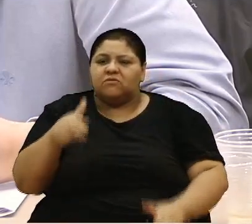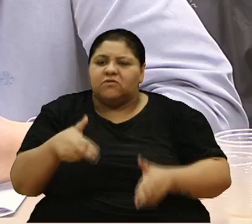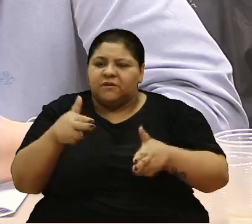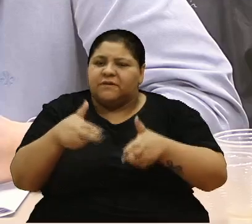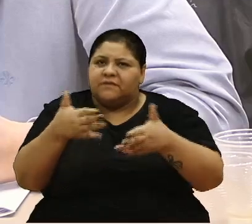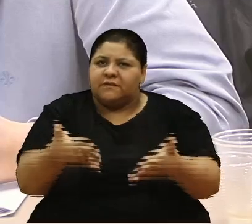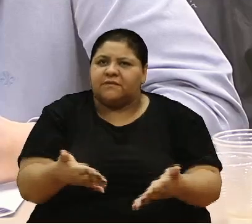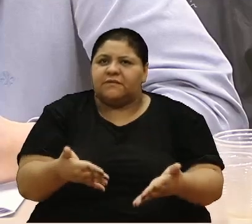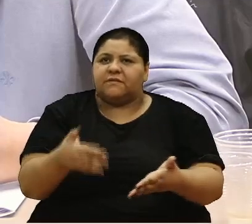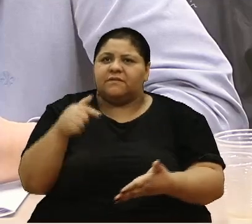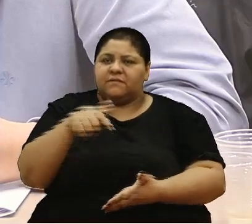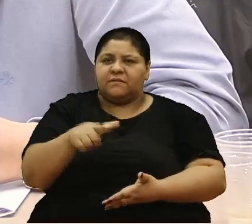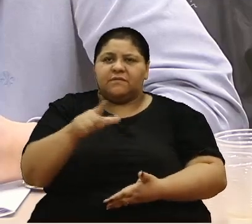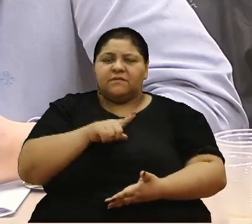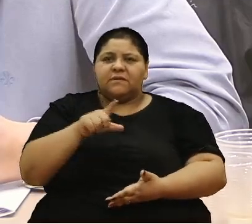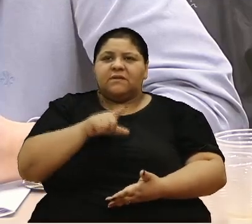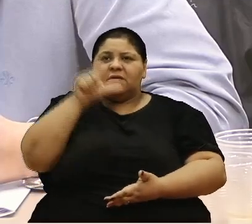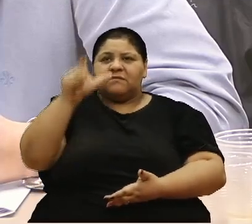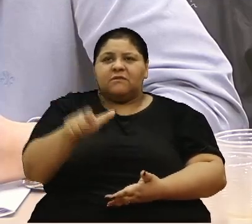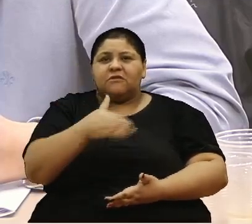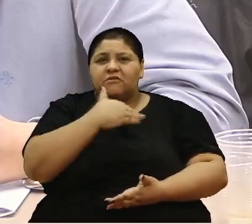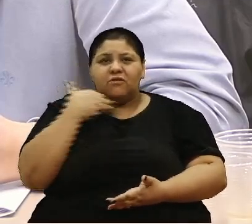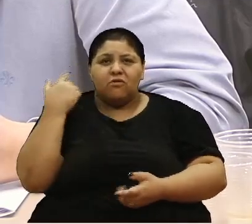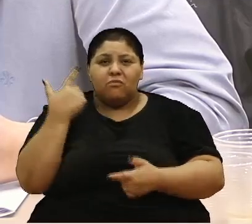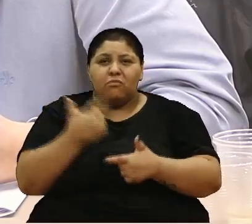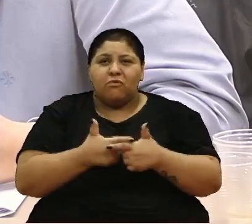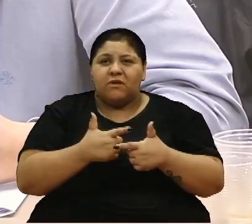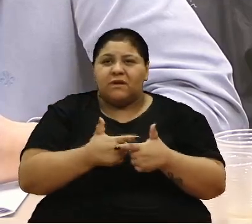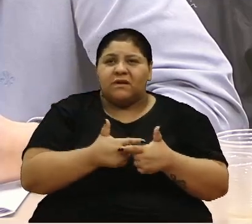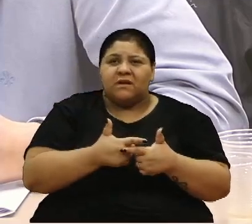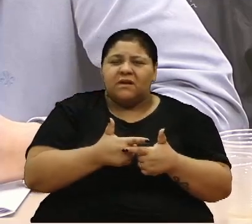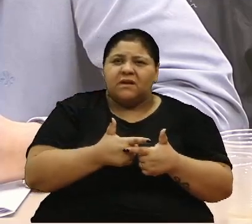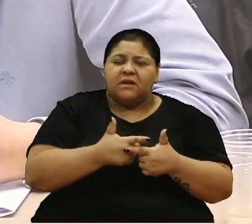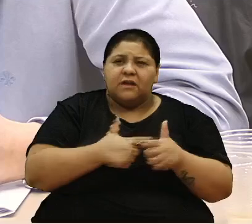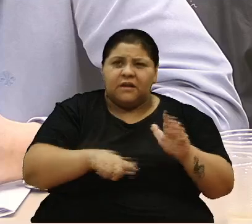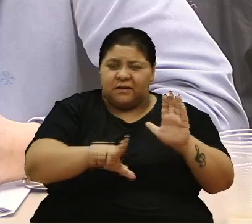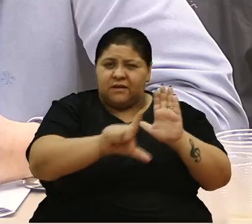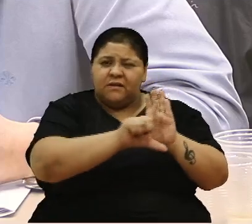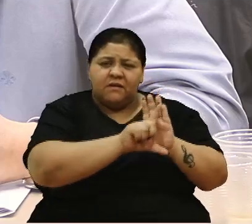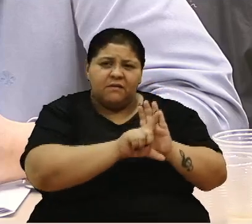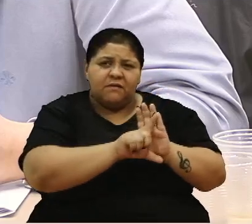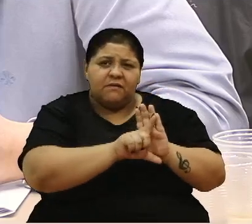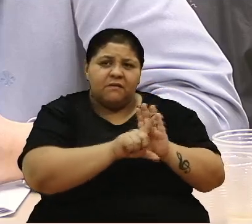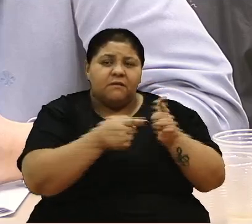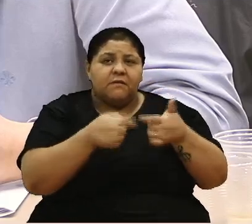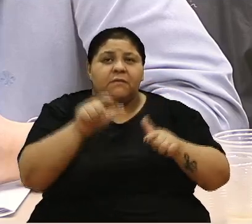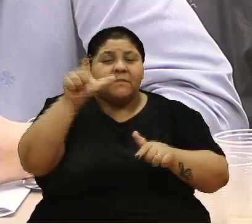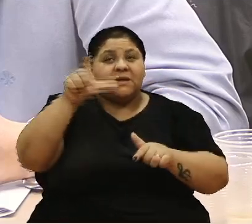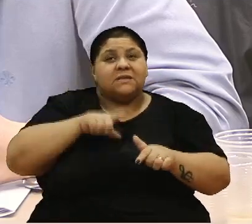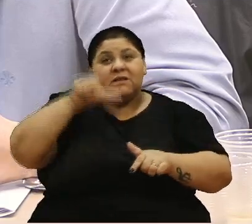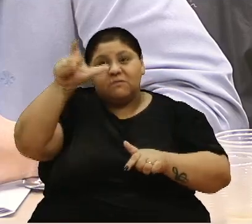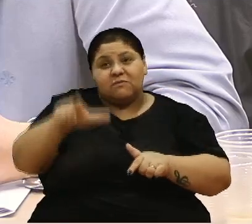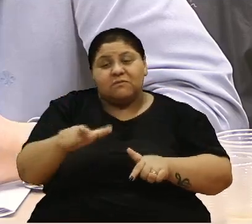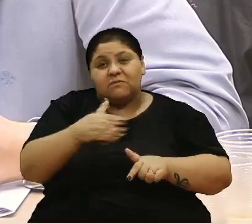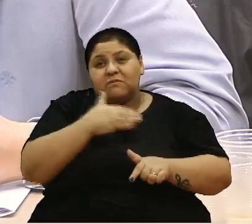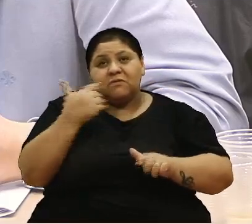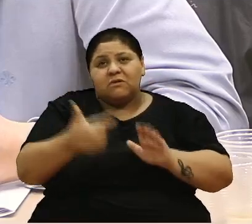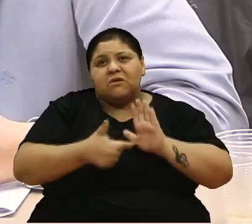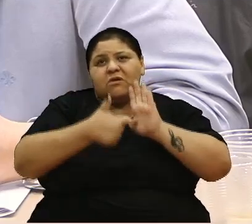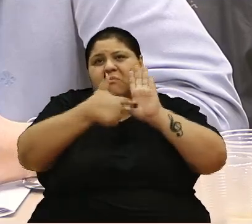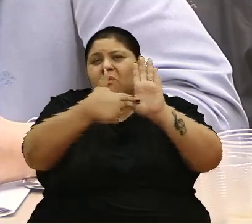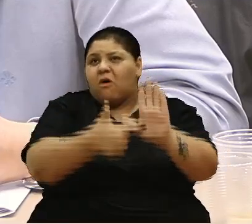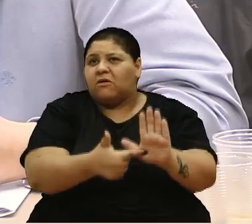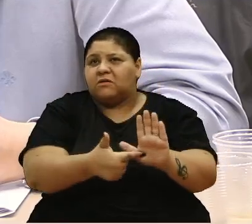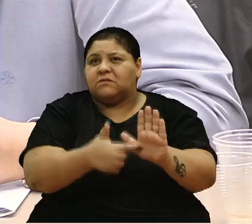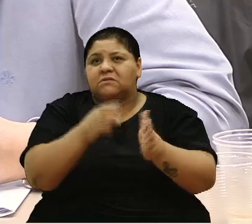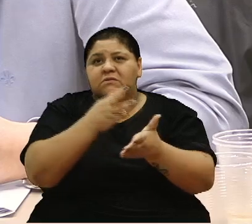locomotiva, e mesmo assim tem gente morrendo por questões de leito. Até parece meio populista esse meu discurso, mas tem gente morrendo. Eu mostro meu direct ali, tem gente